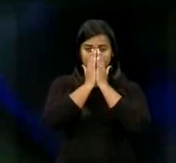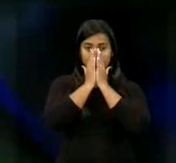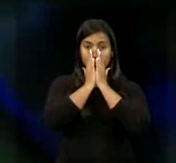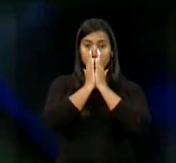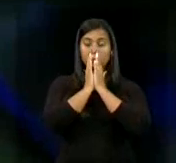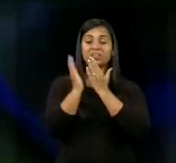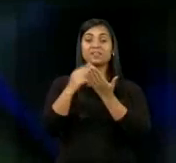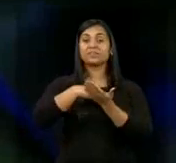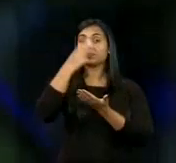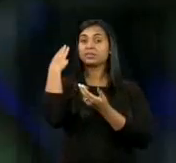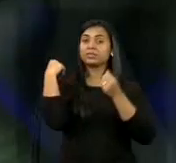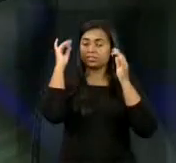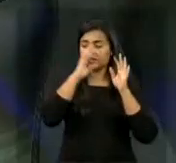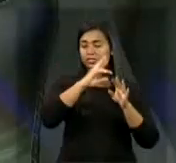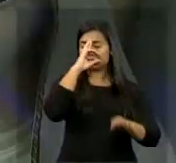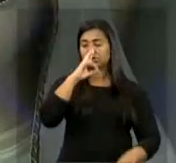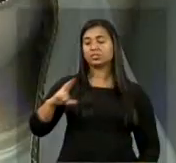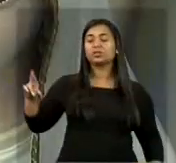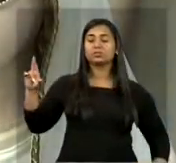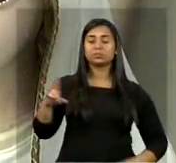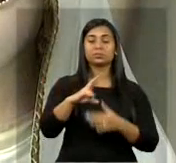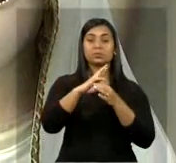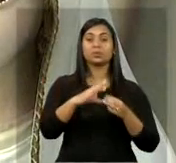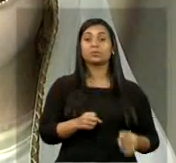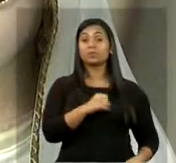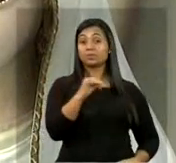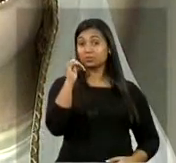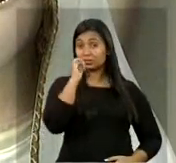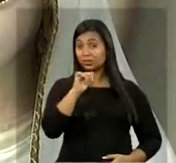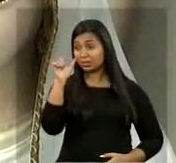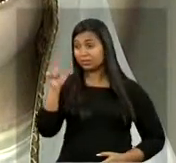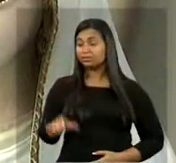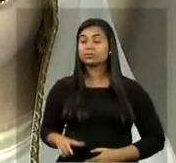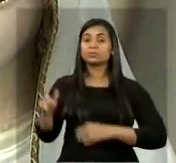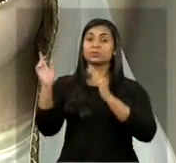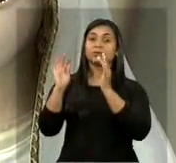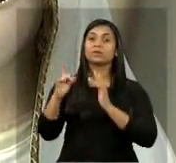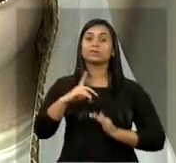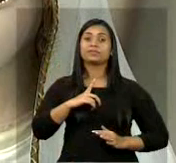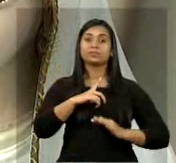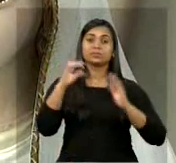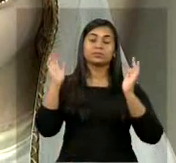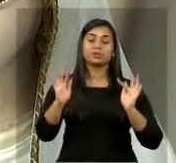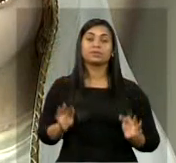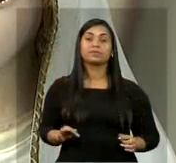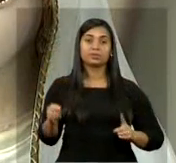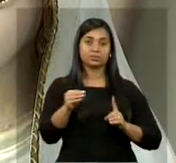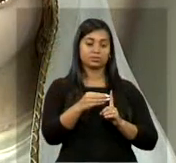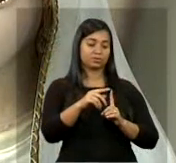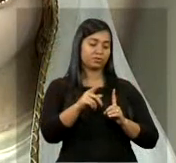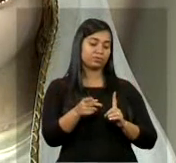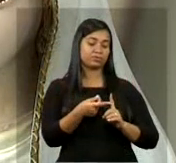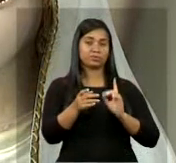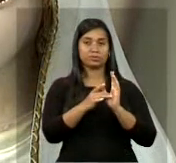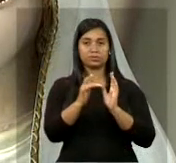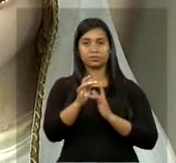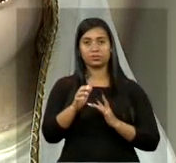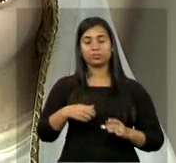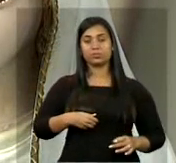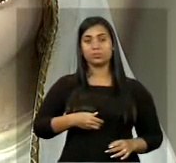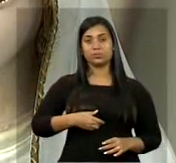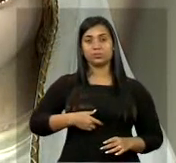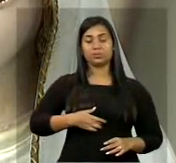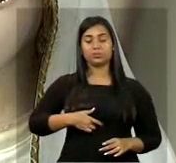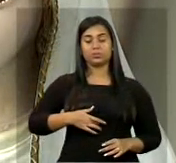do mal. Amém. Ave Maria, cheia de graça, o Senhor é convosco. Bendita sois vós entre as mulheres e bendito é o fruto do vosso